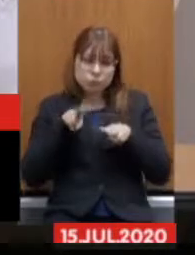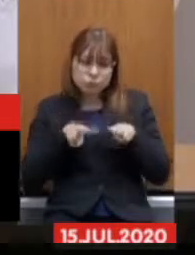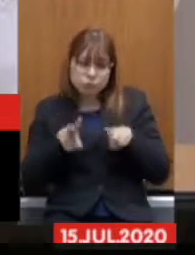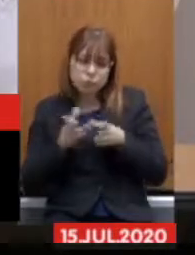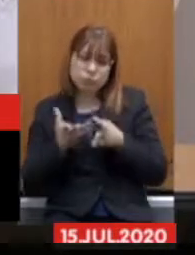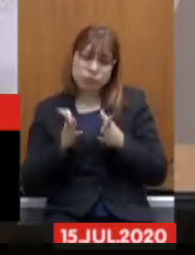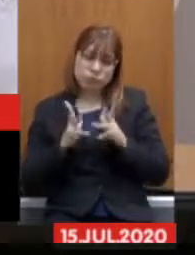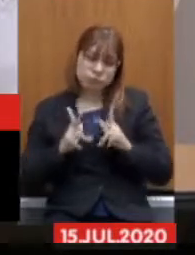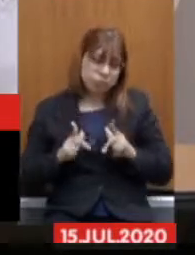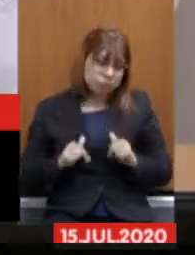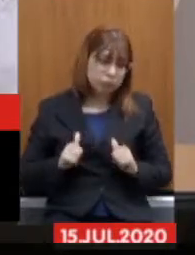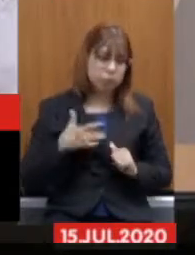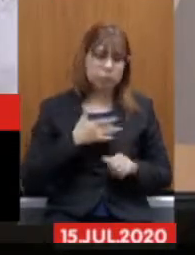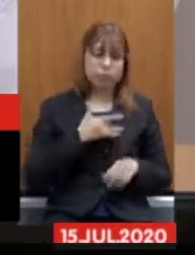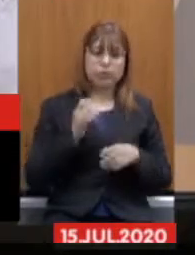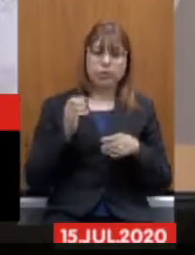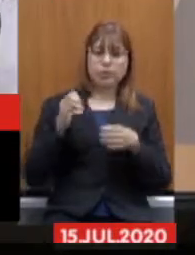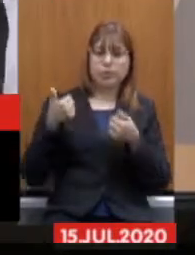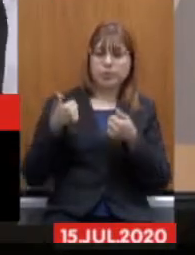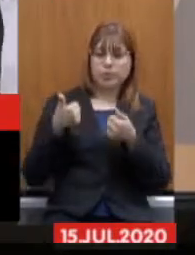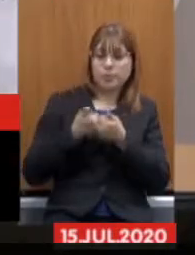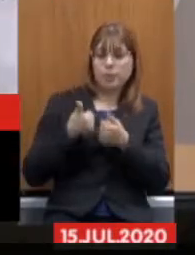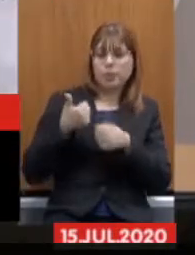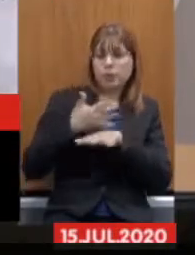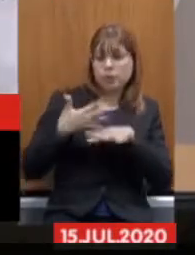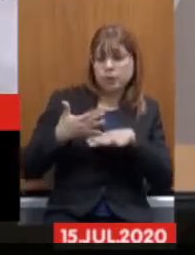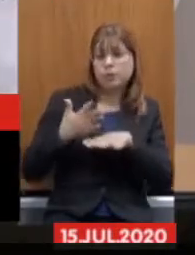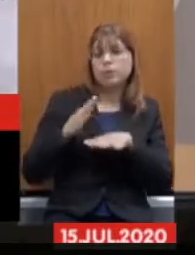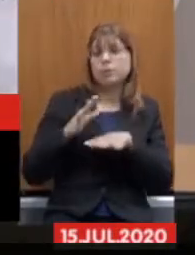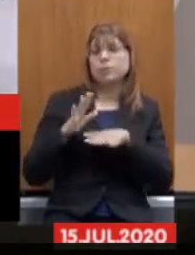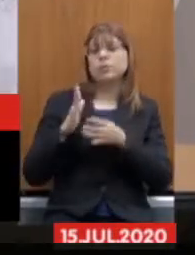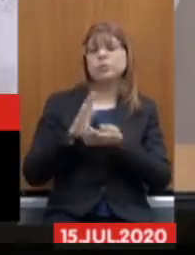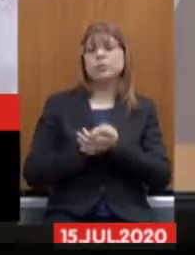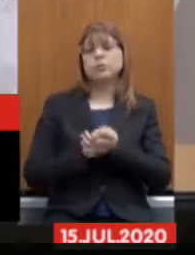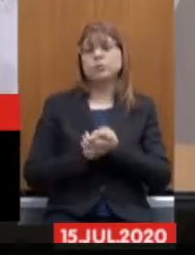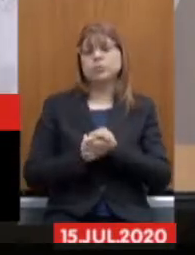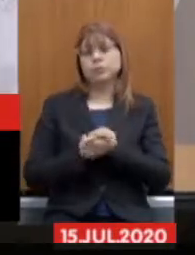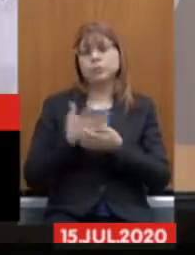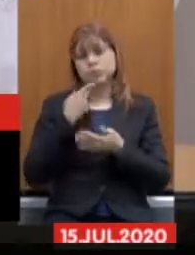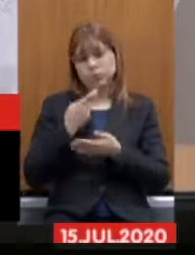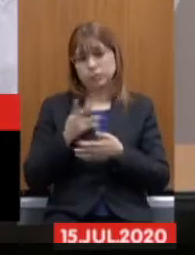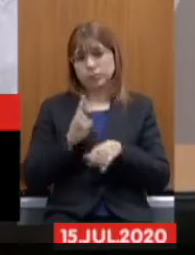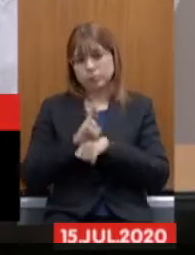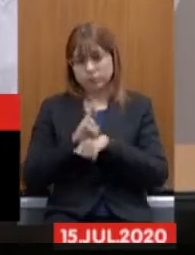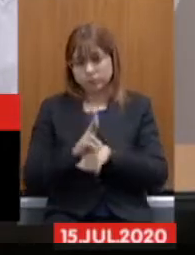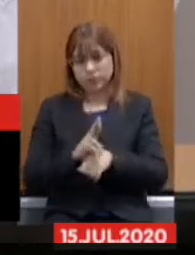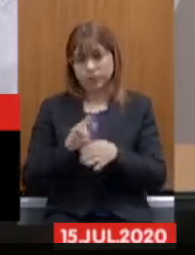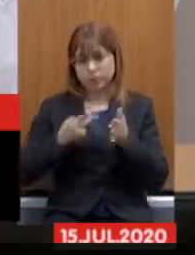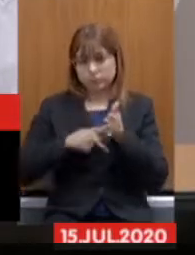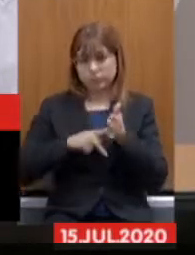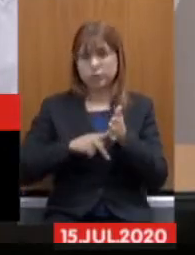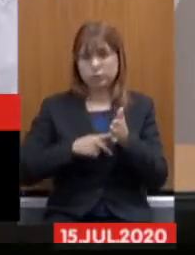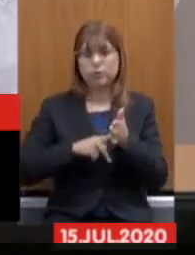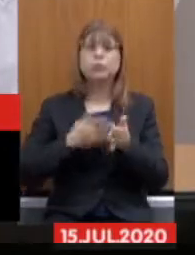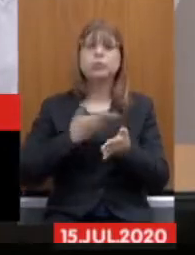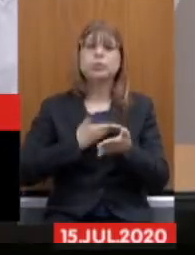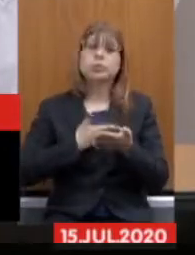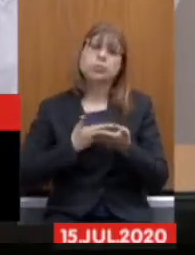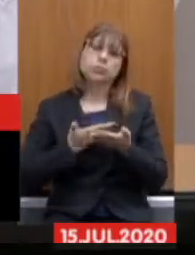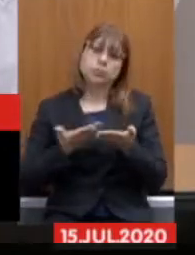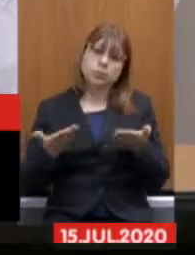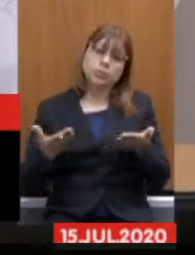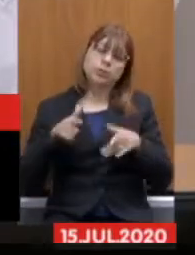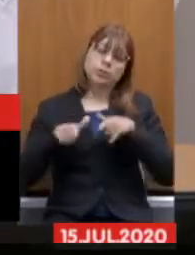colegas aqui no livro central nas regionais enfim falando aí da representação do sindicato desses dois colegas que estão no